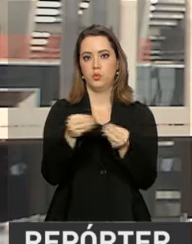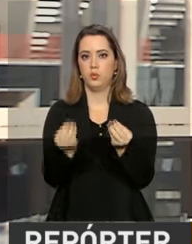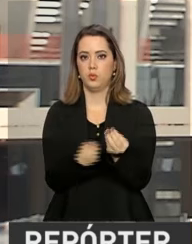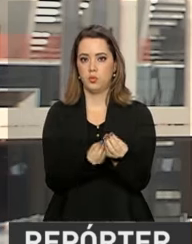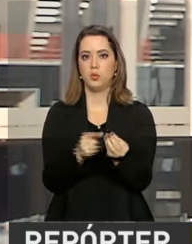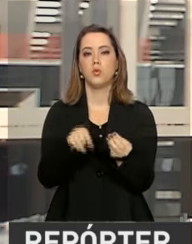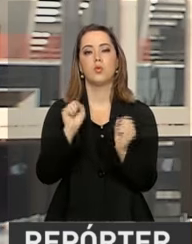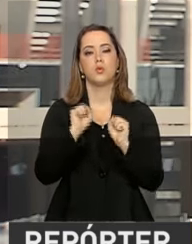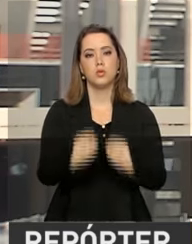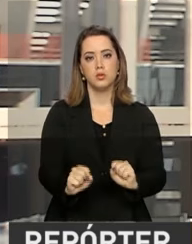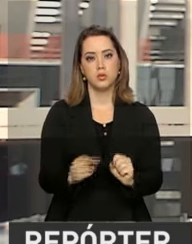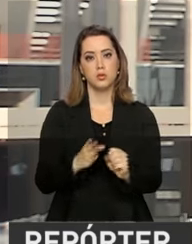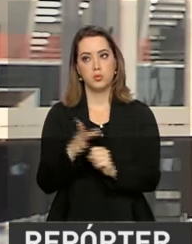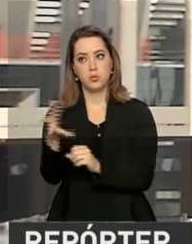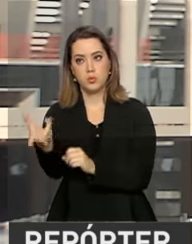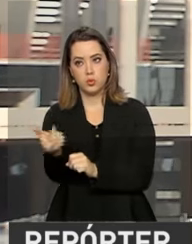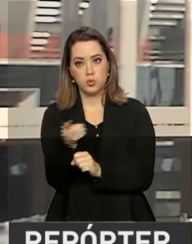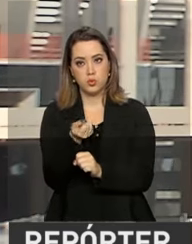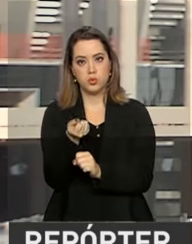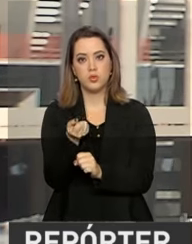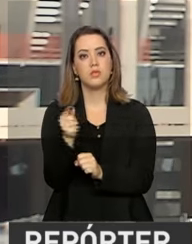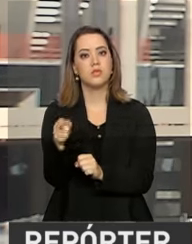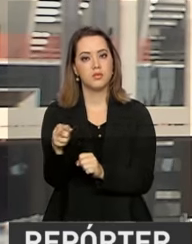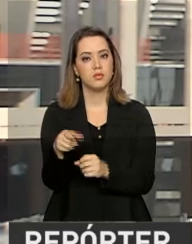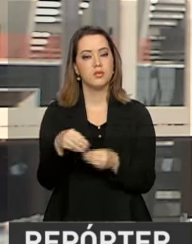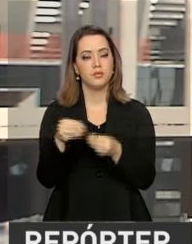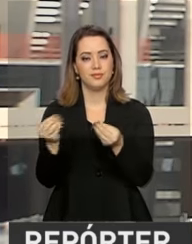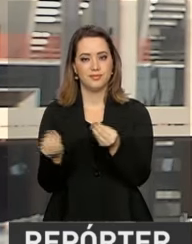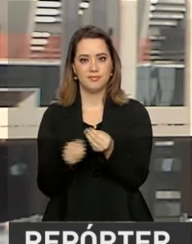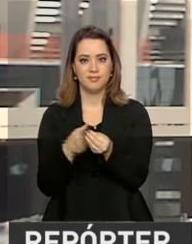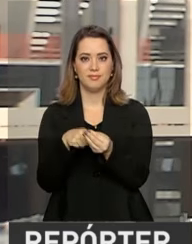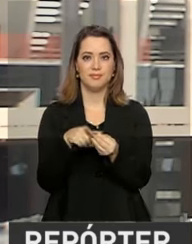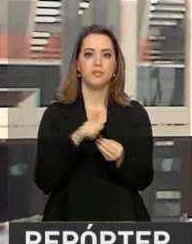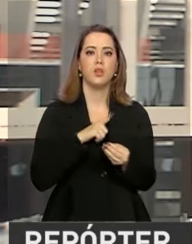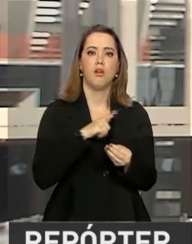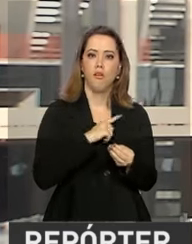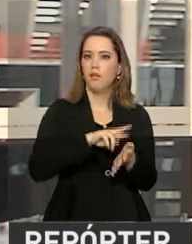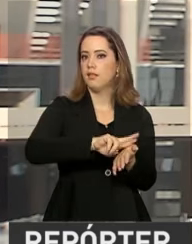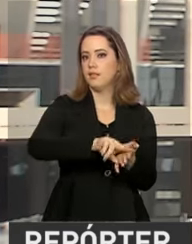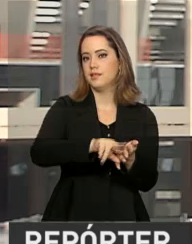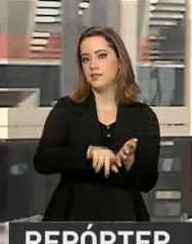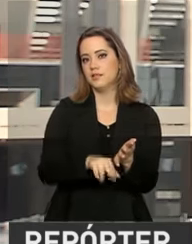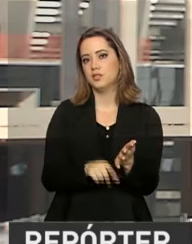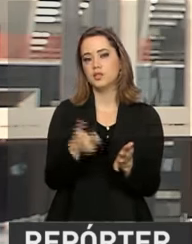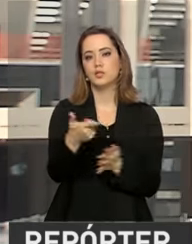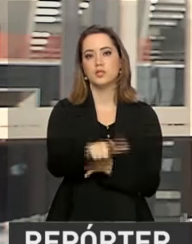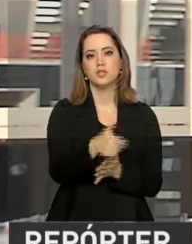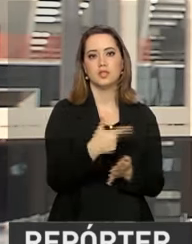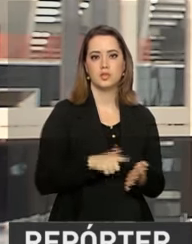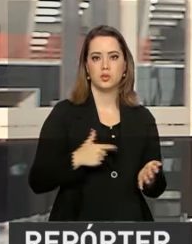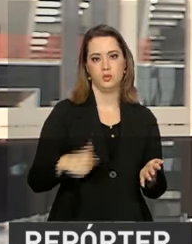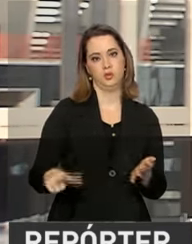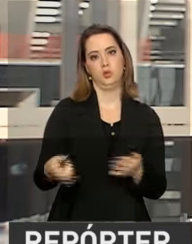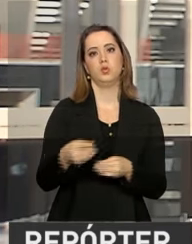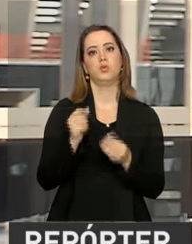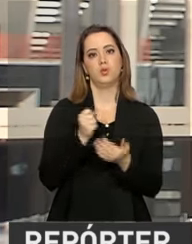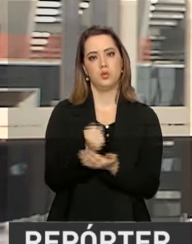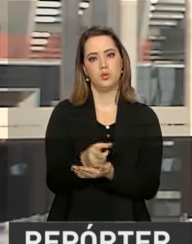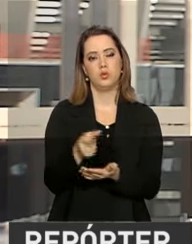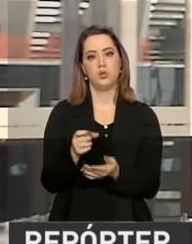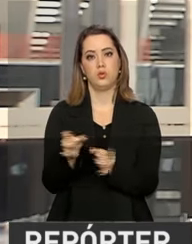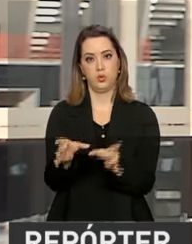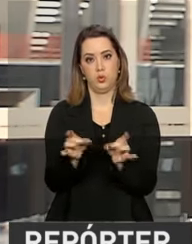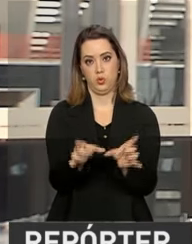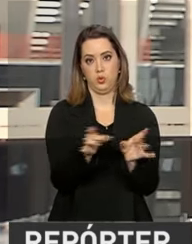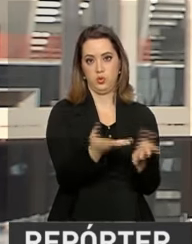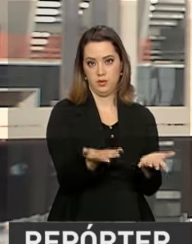de Compra e Distribuição de Ingressos das Olimpíadas. E ainda há bilhetes à venda para as partidas aqui no Estádio Mané Garrincha.